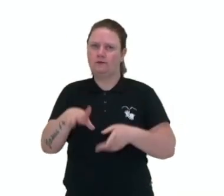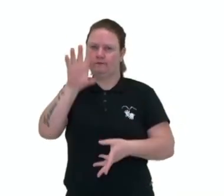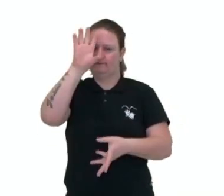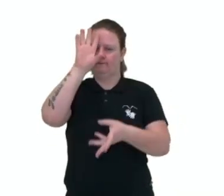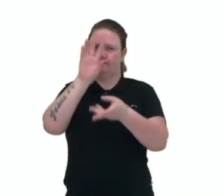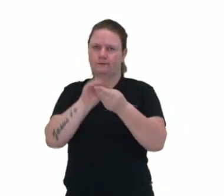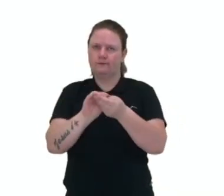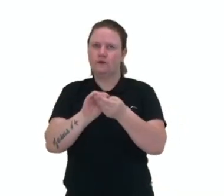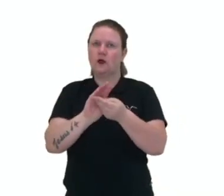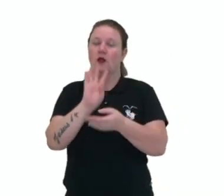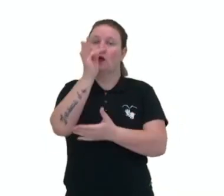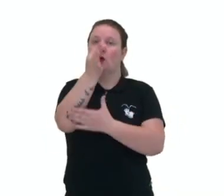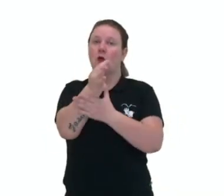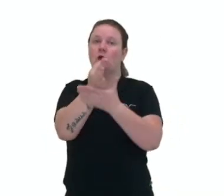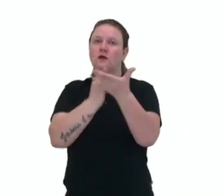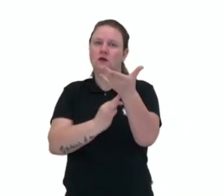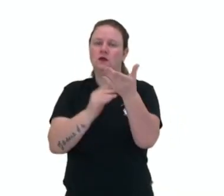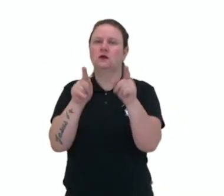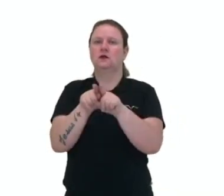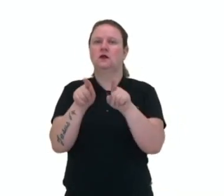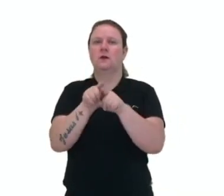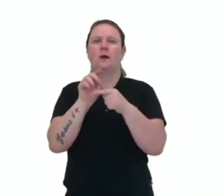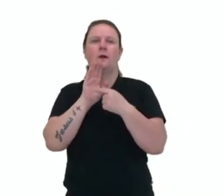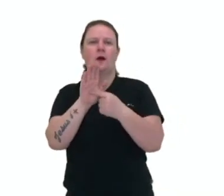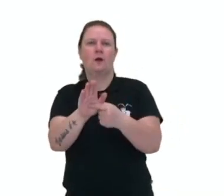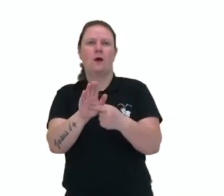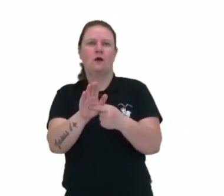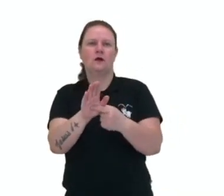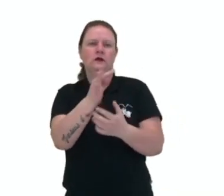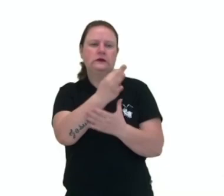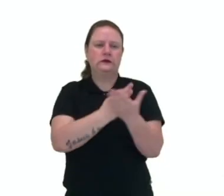no texto, também verificamos a presença dos recursos de